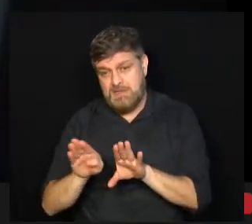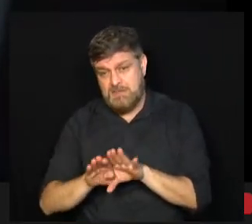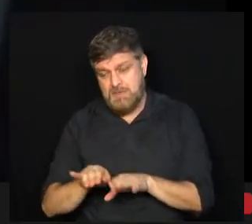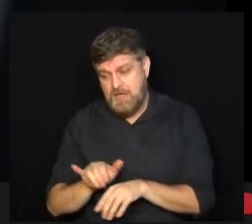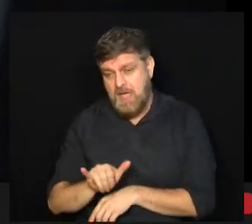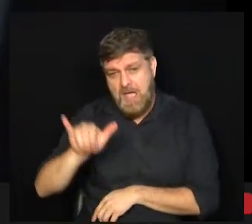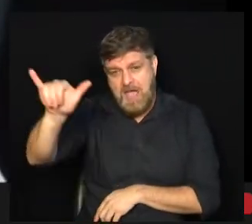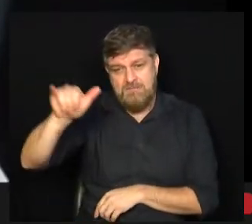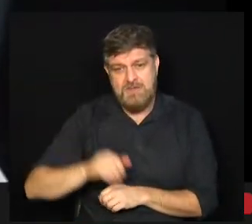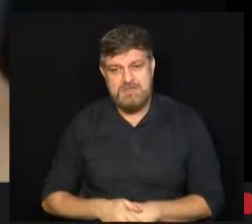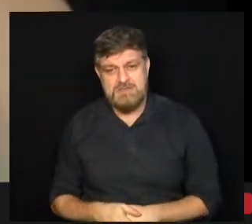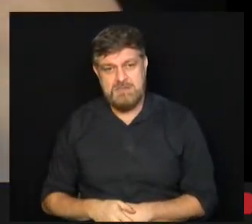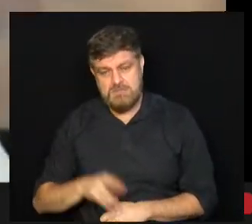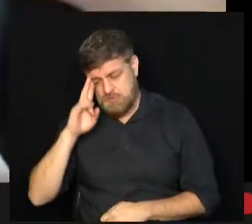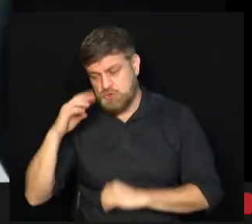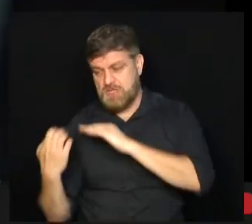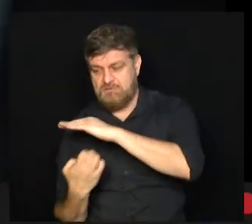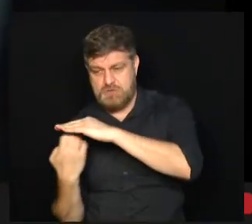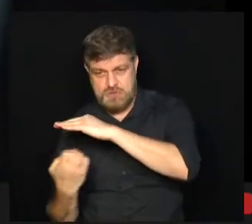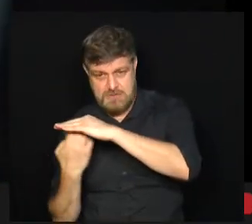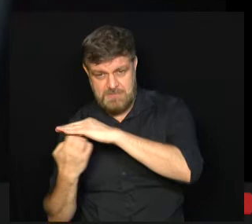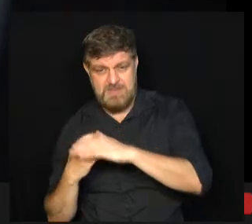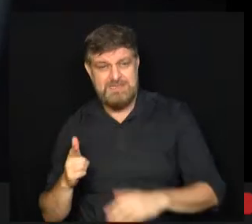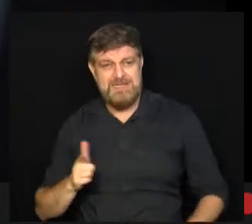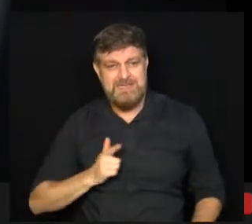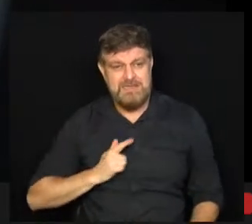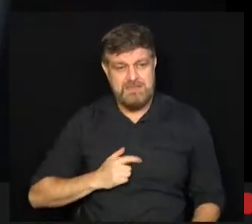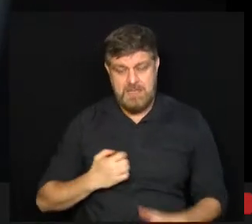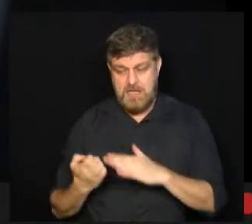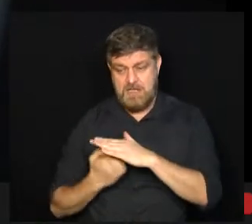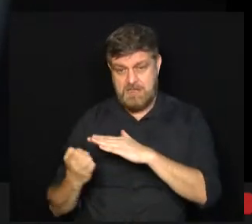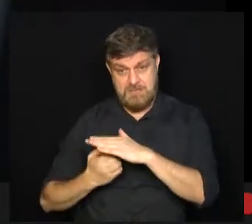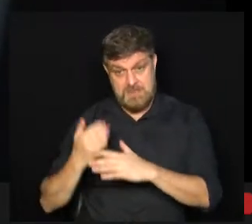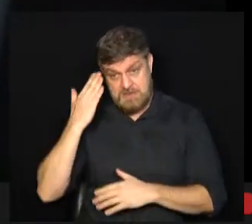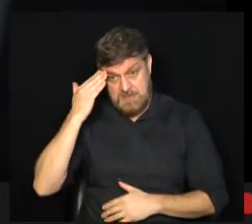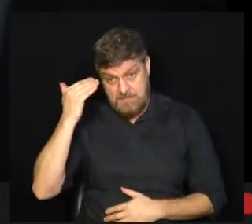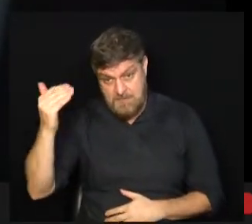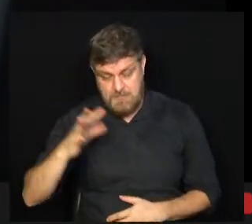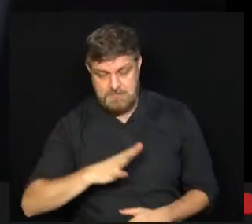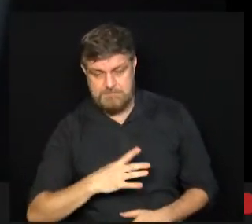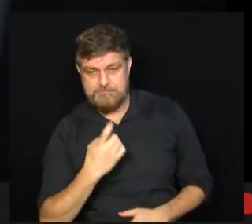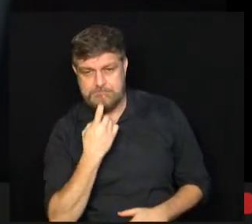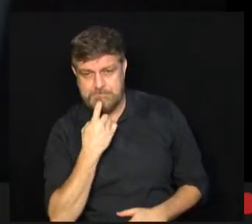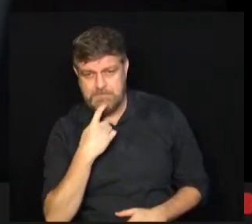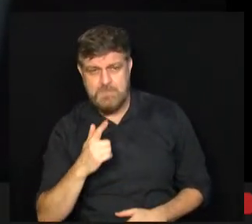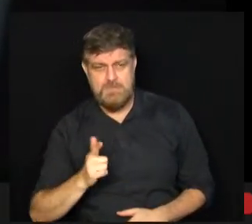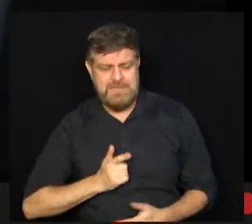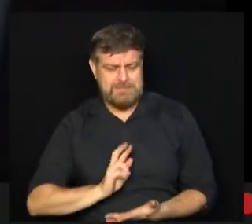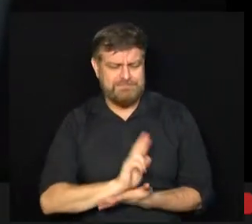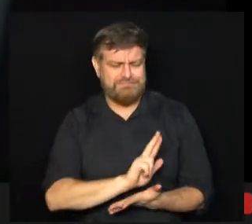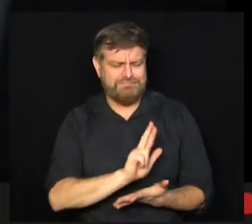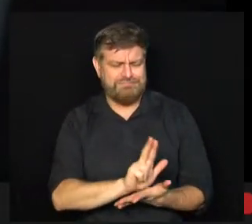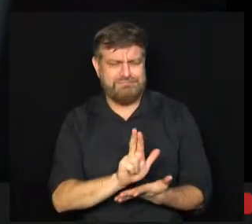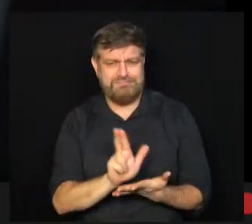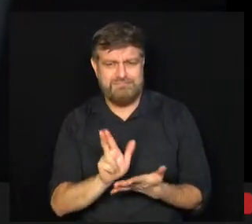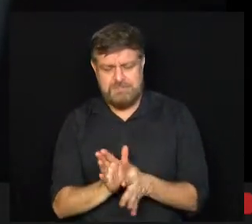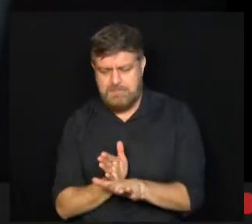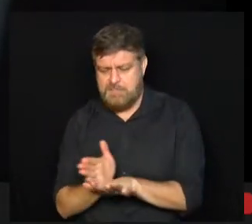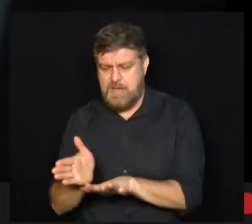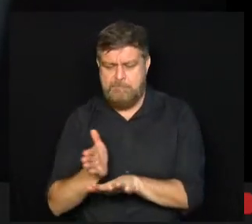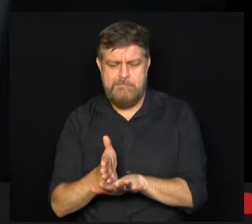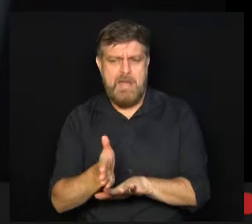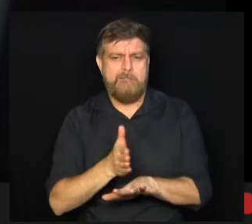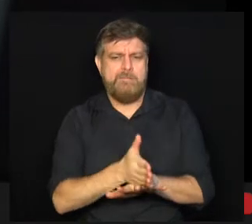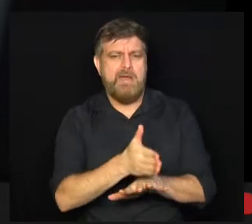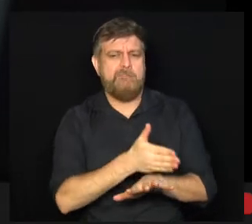gente tem também empresas de destaque no município de Campinas. Então, eu diria que é